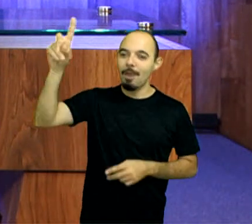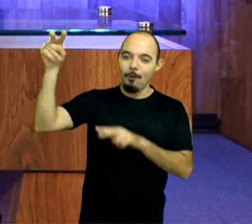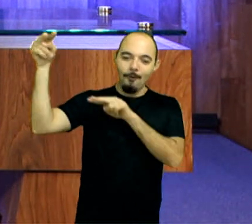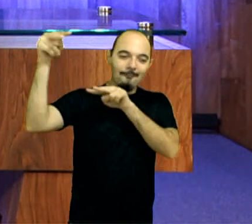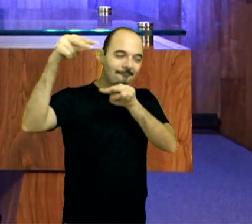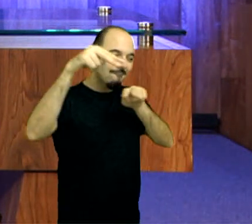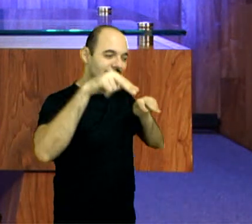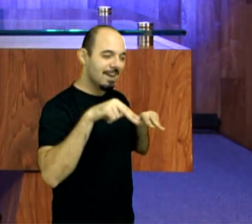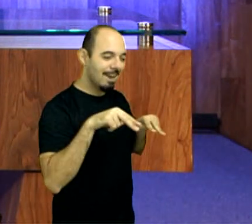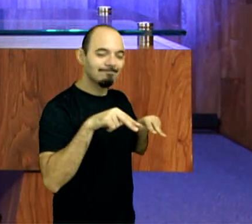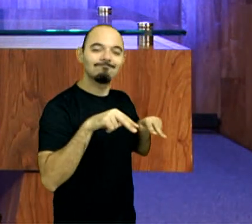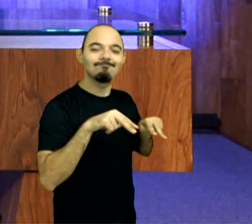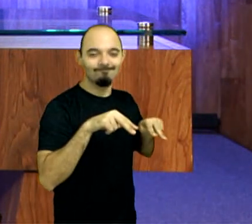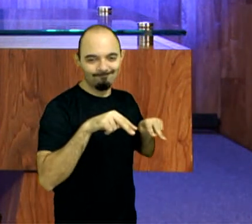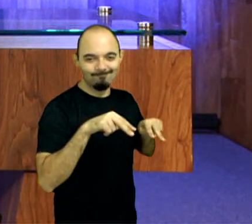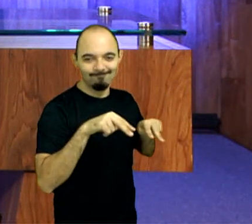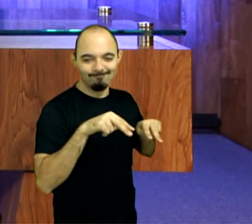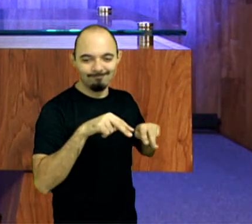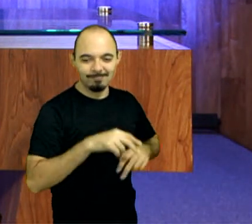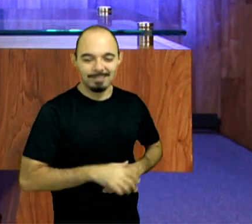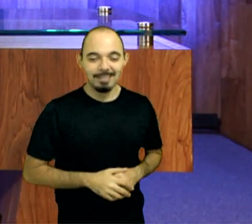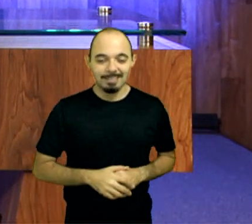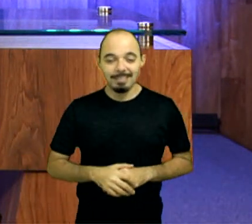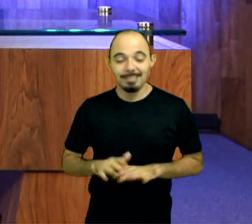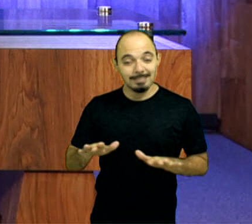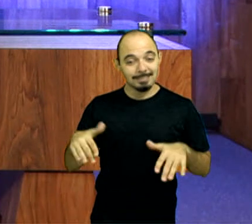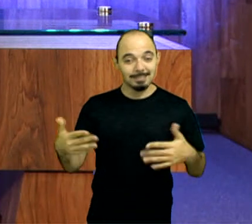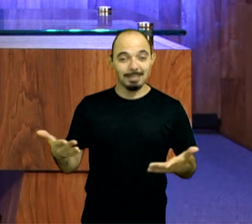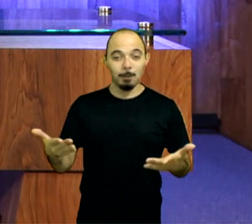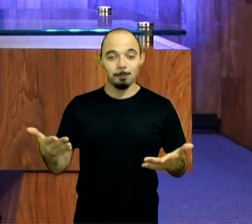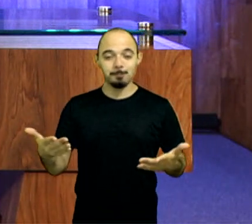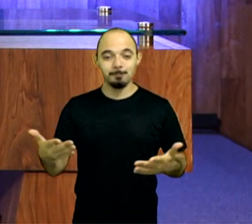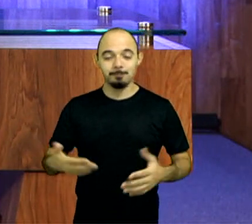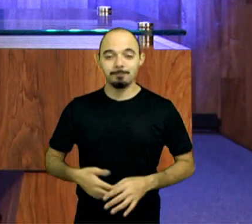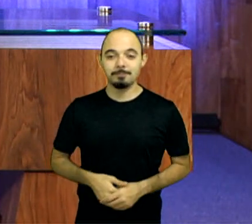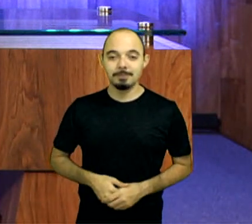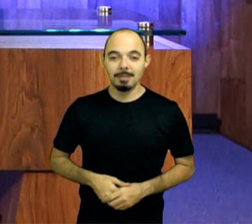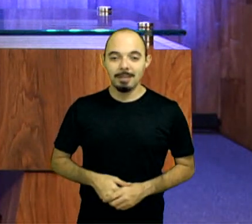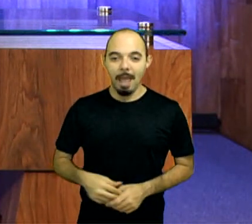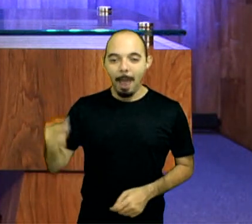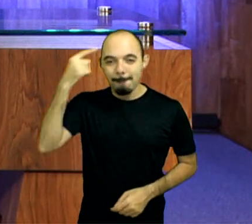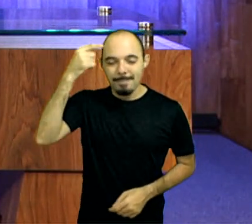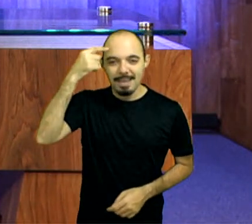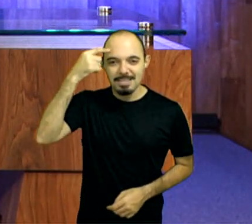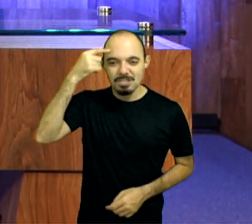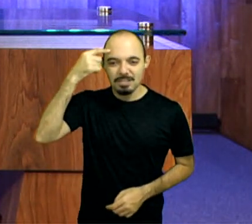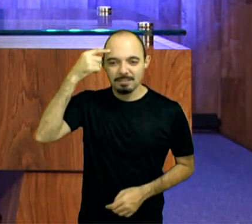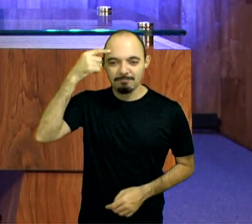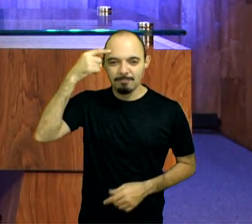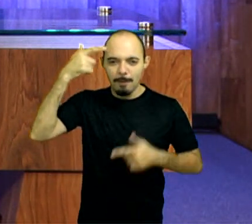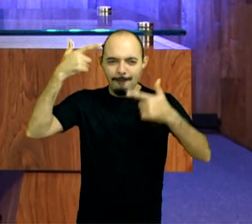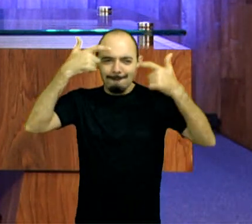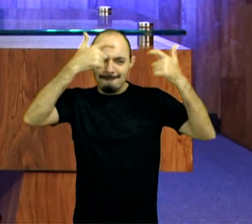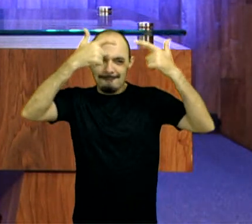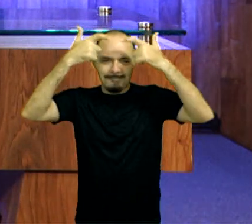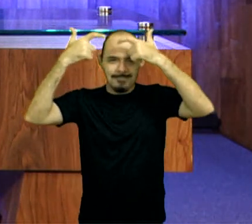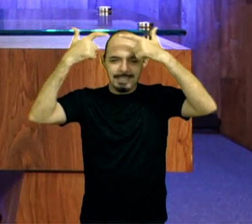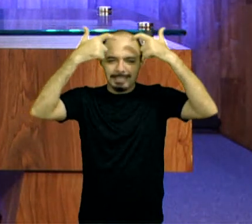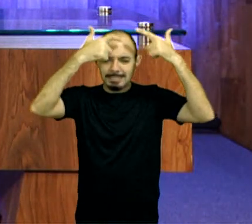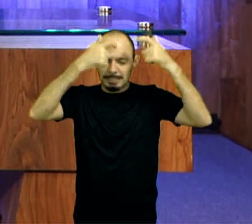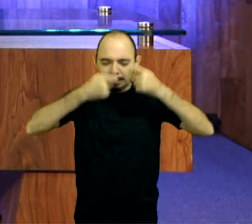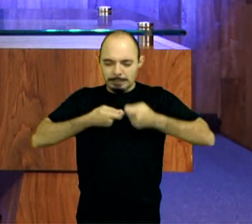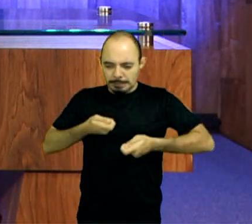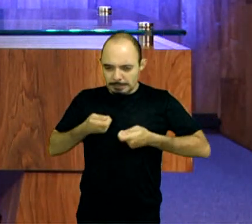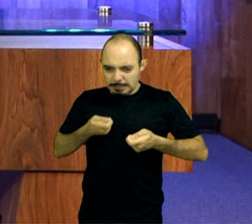E é justamente esse campo de batalha que acontece na nossa mente, que vai dominando, que